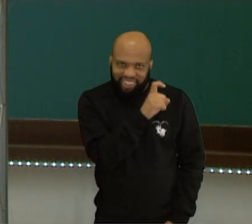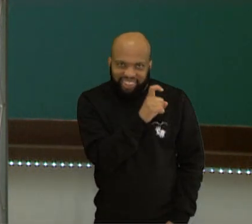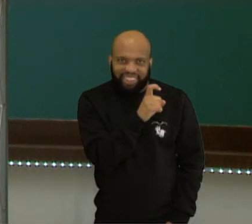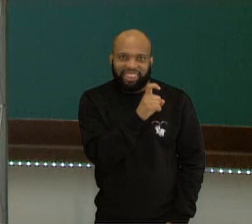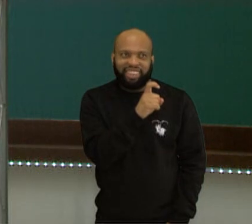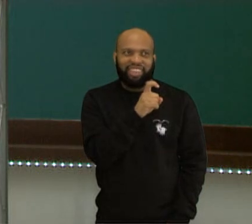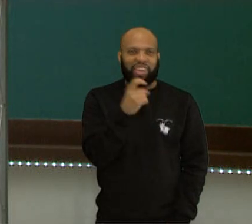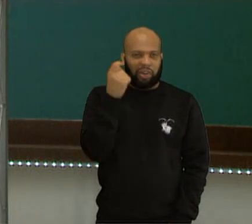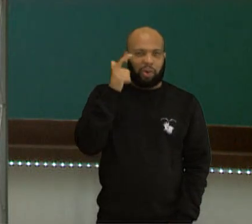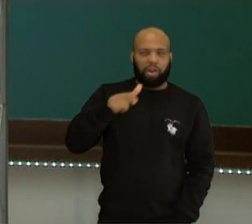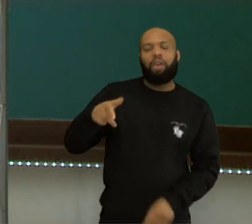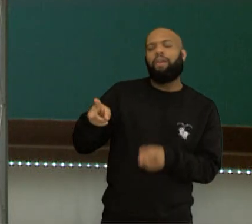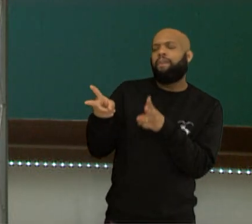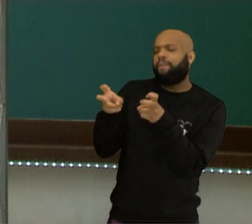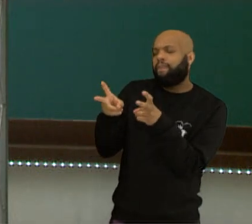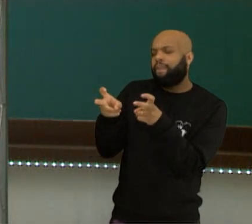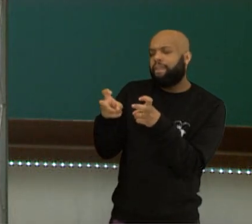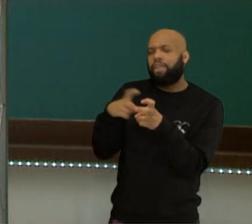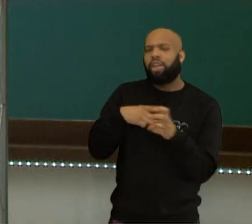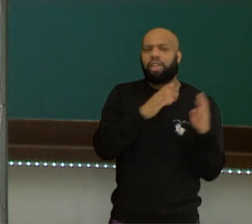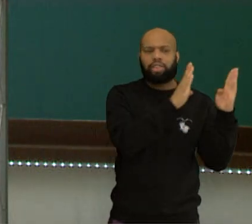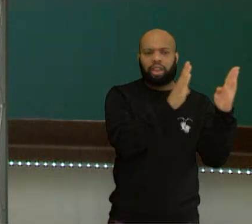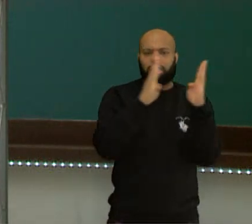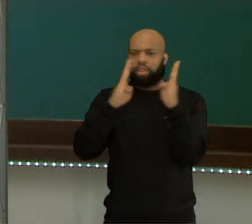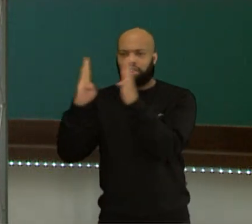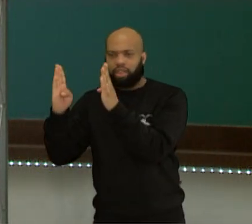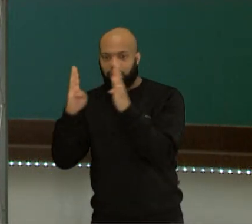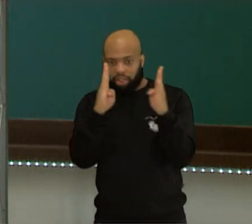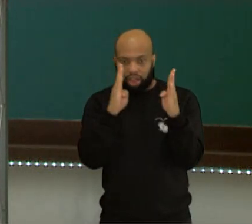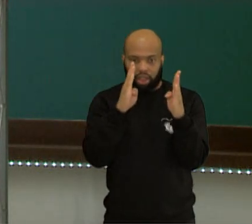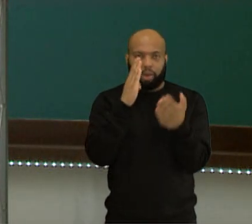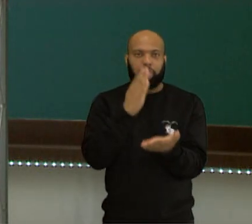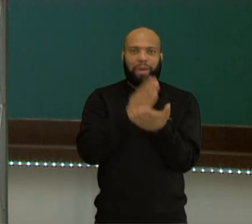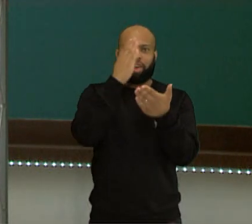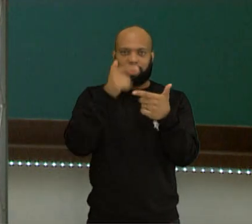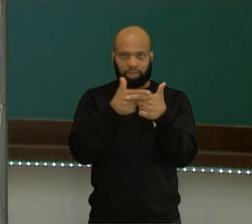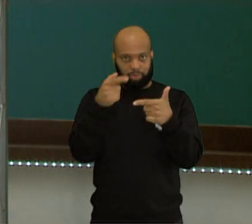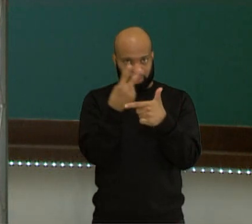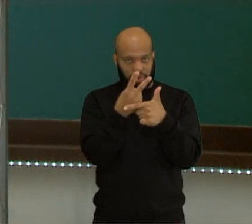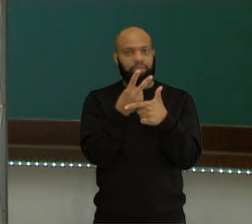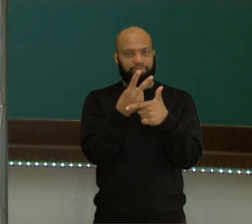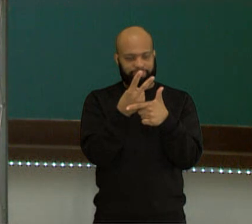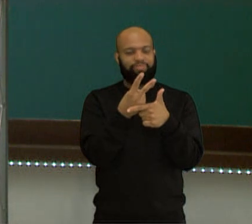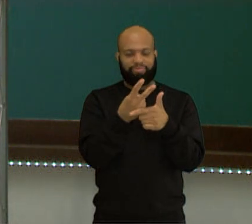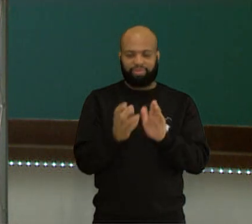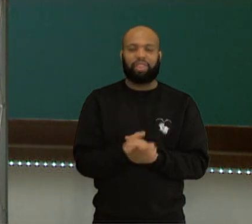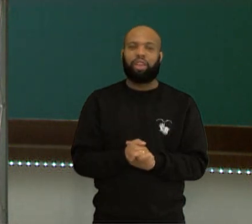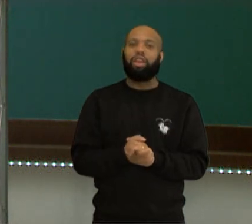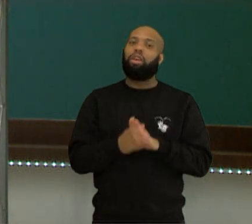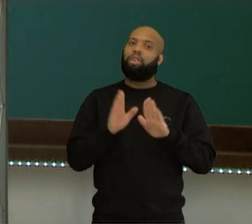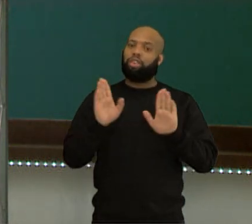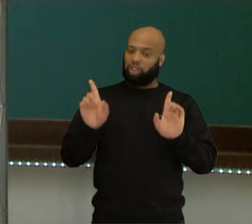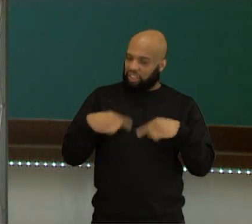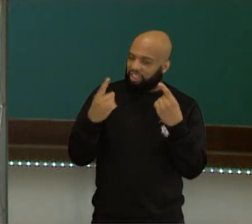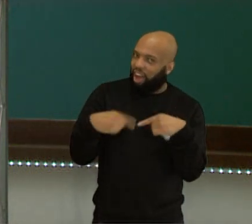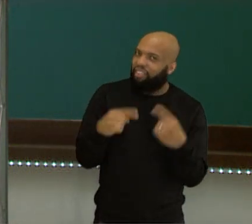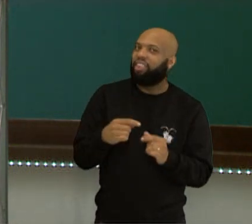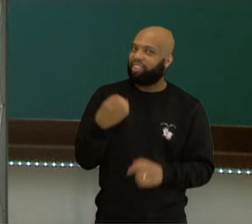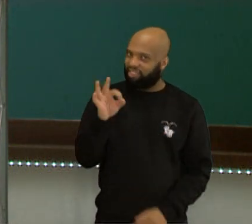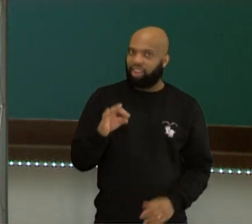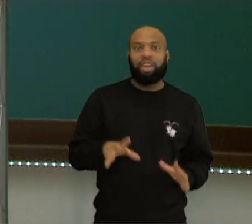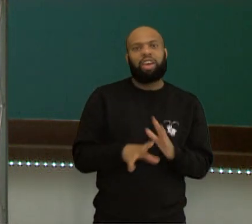Teve essa sacada ali de tirar o ponto médio? Esse era um exercício aí mais desafiador. Você veja que não teve tanto cálculo, mas